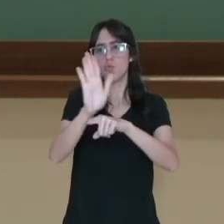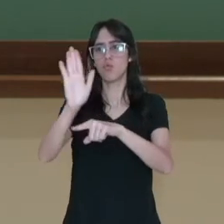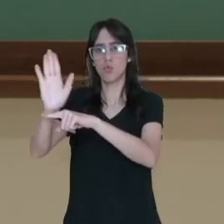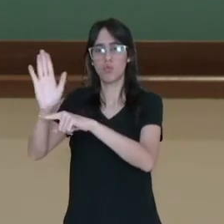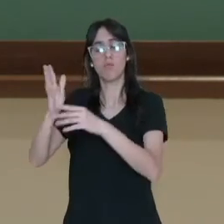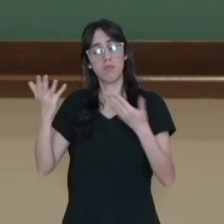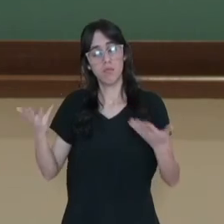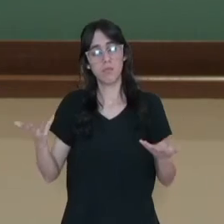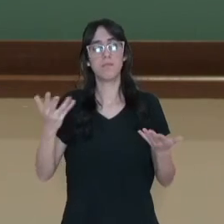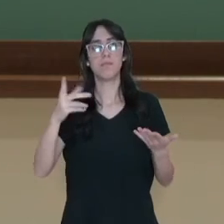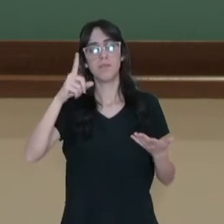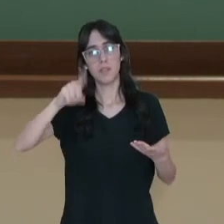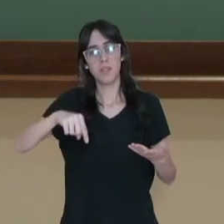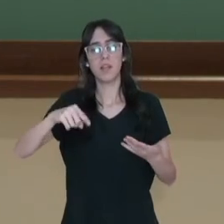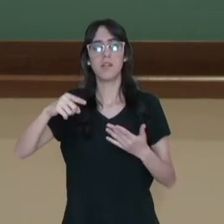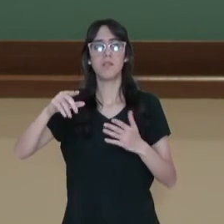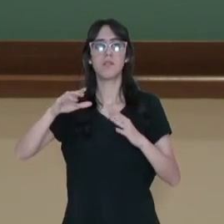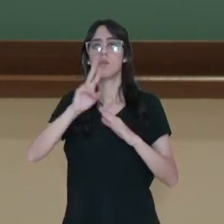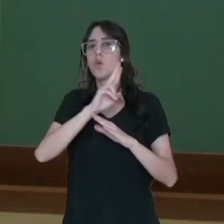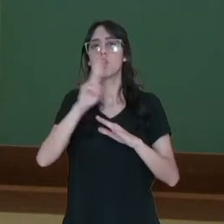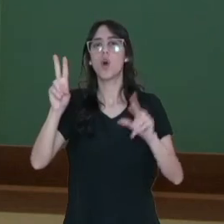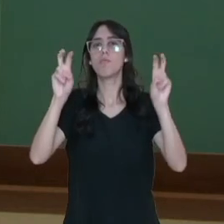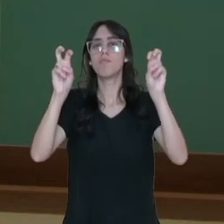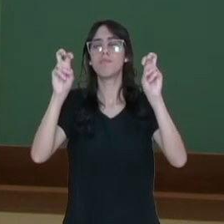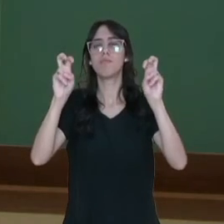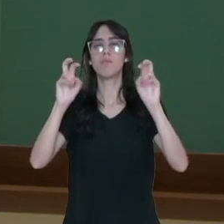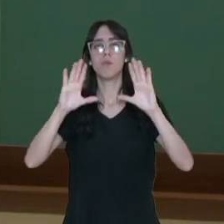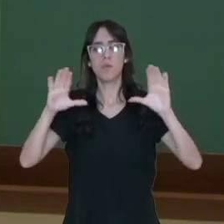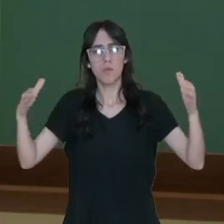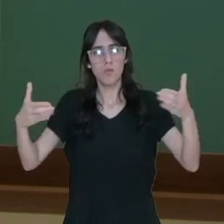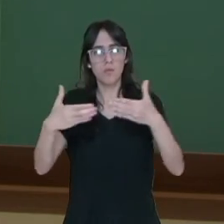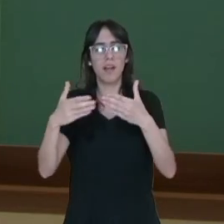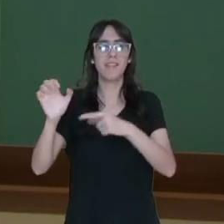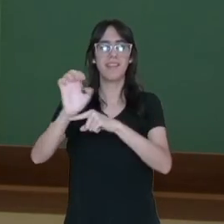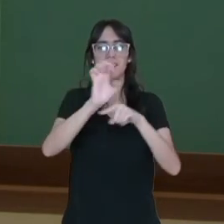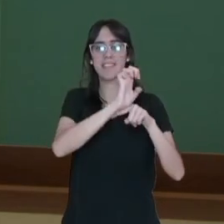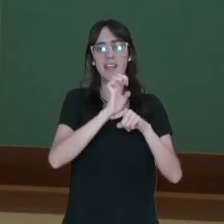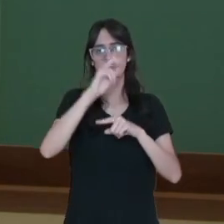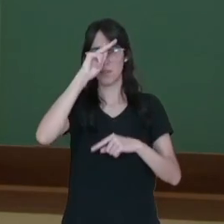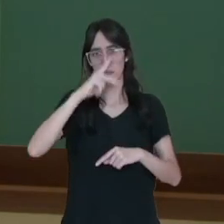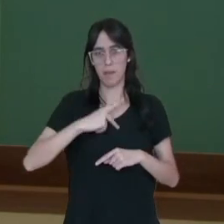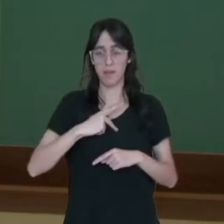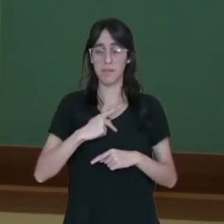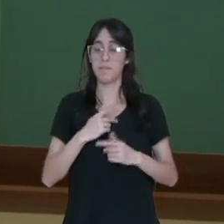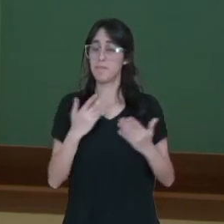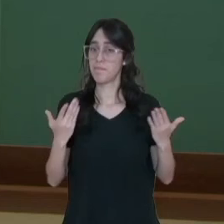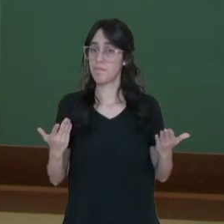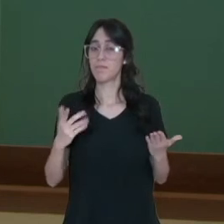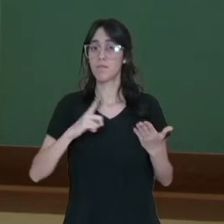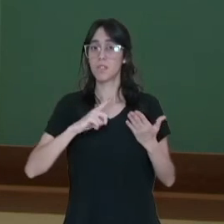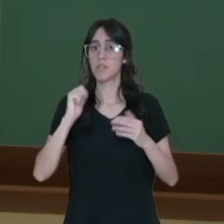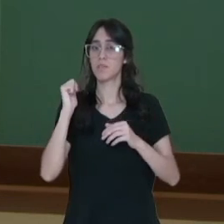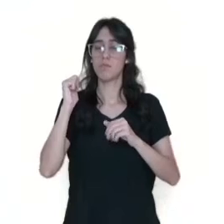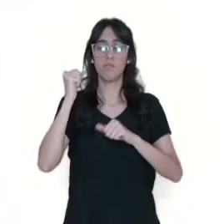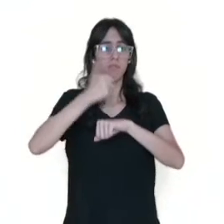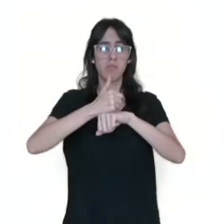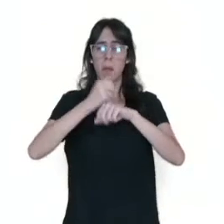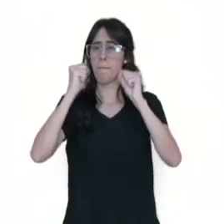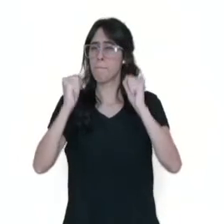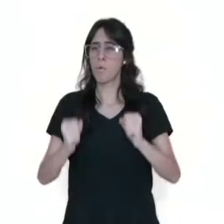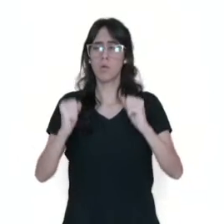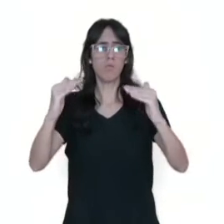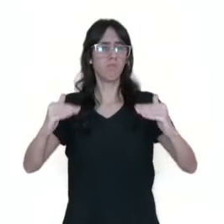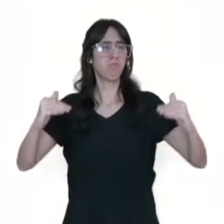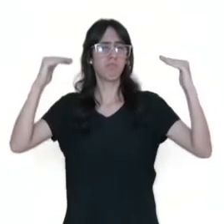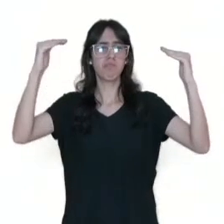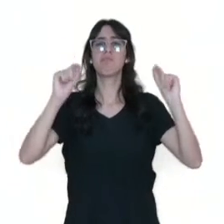dos Estados Independentes. Com essa desagregação, a posição de maior e mais poderoso país da região, claro,